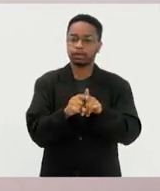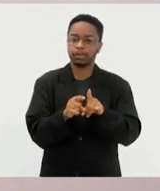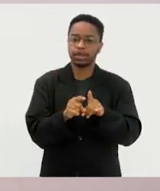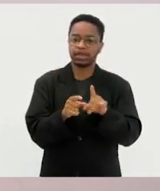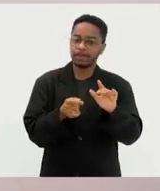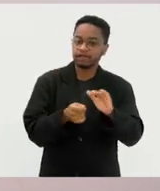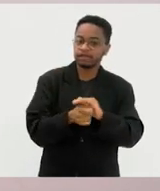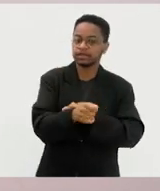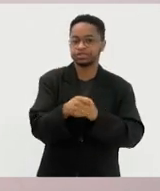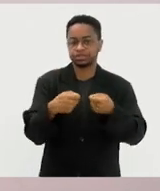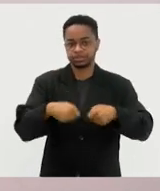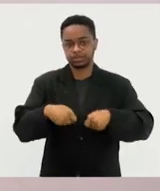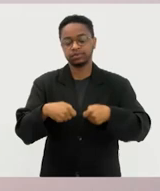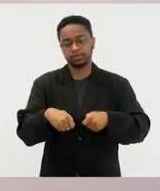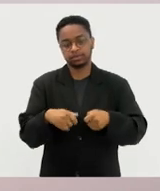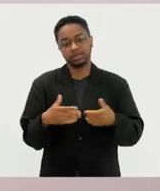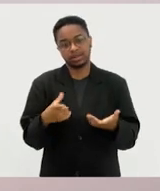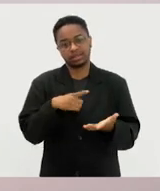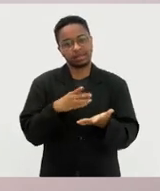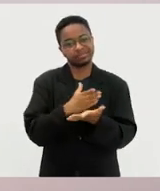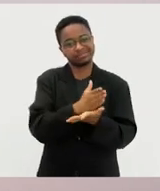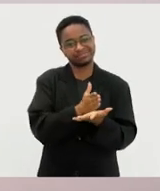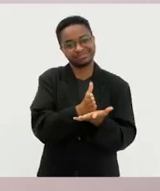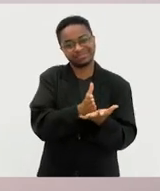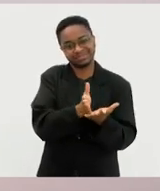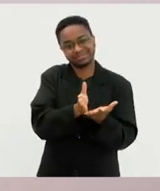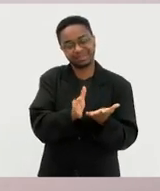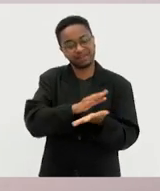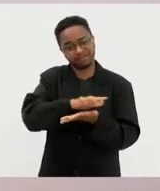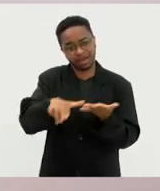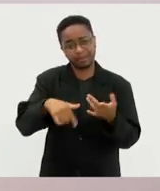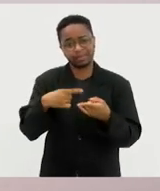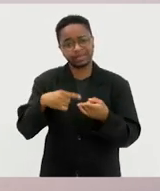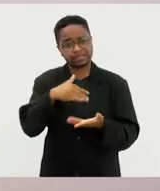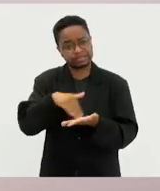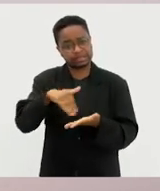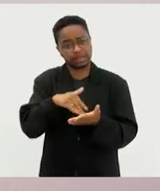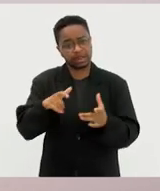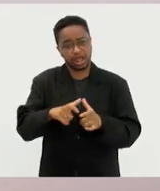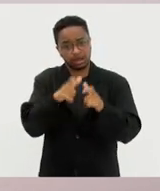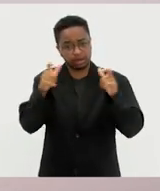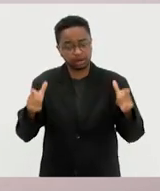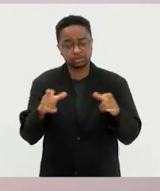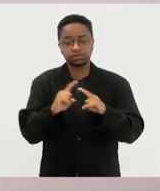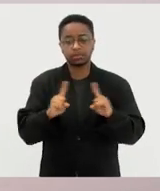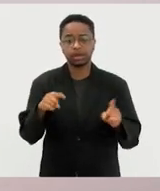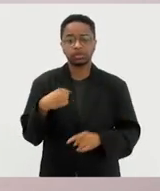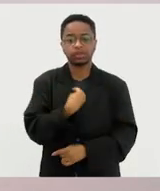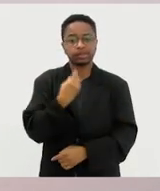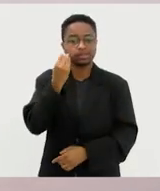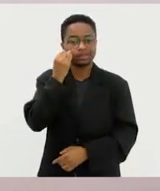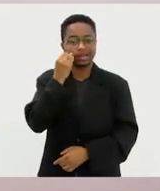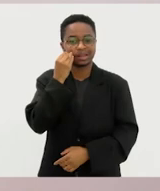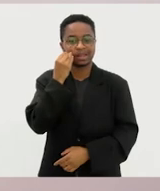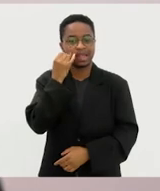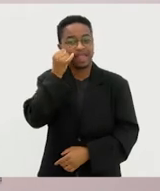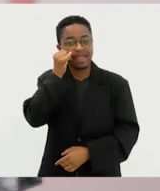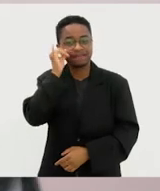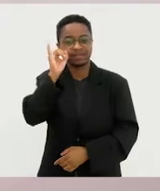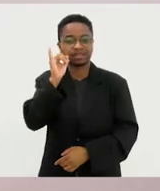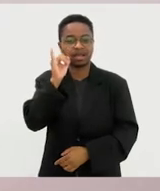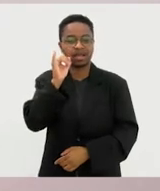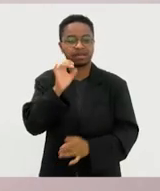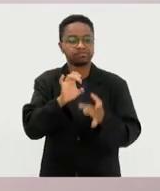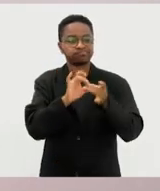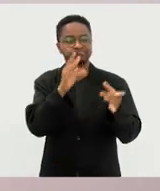E, assim, estamos tentando. São muitas frentes, né? A secretaria é bastante grande. Mas, assim, a gente tenta não deixar essas bolas quicando. E, claro, que a gente